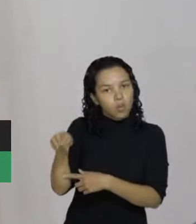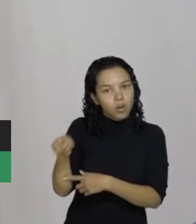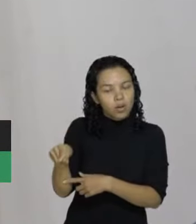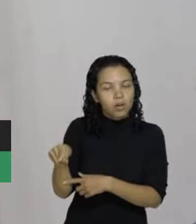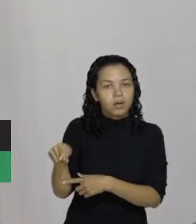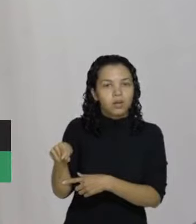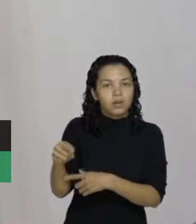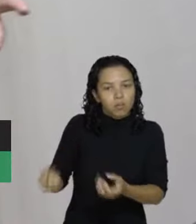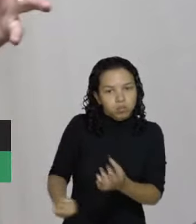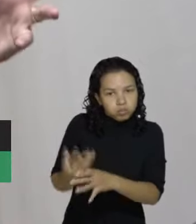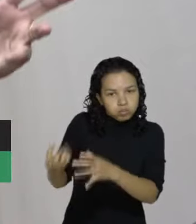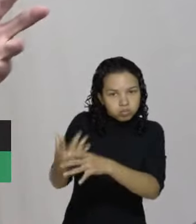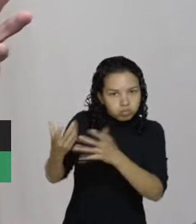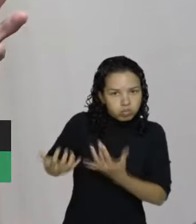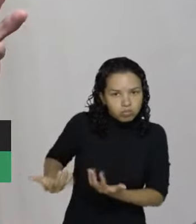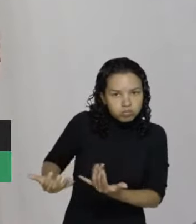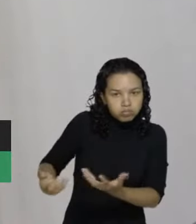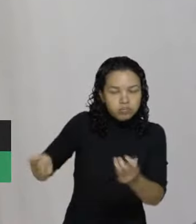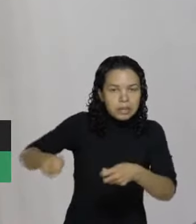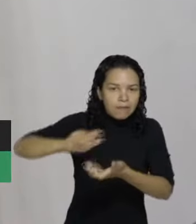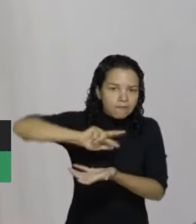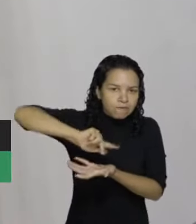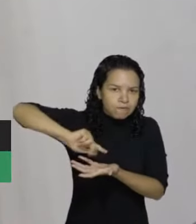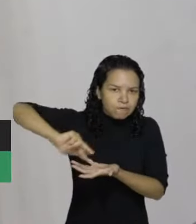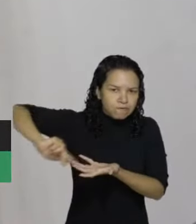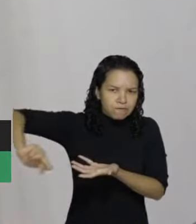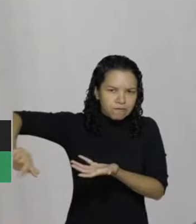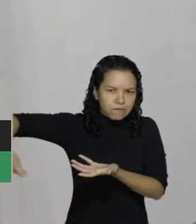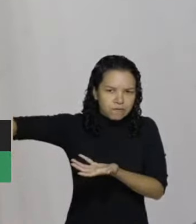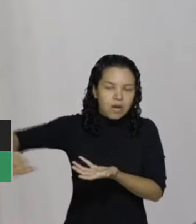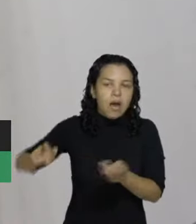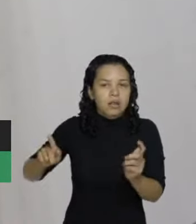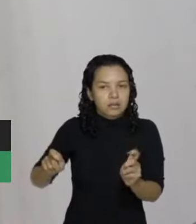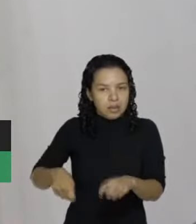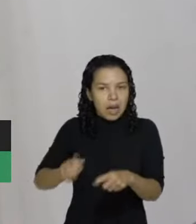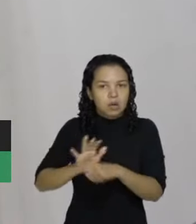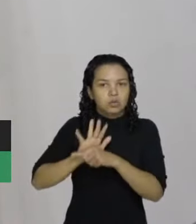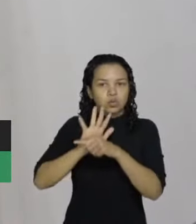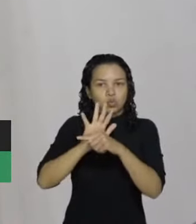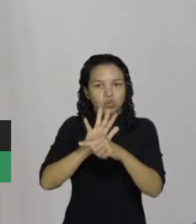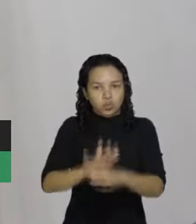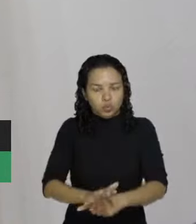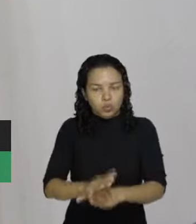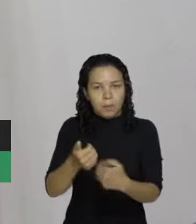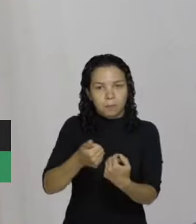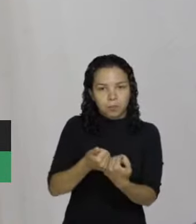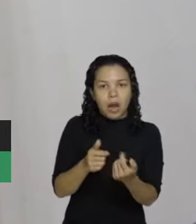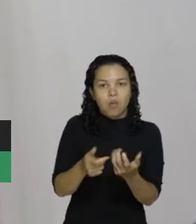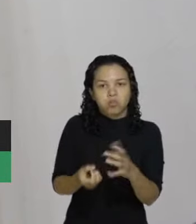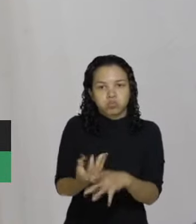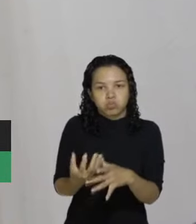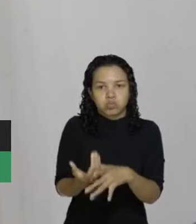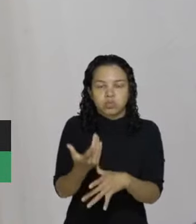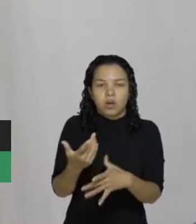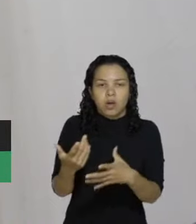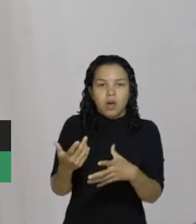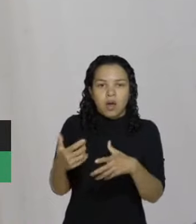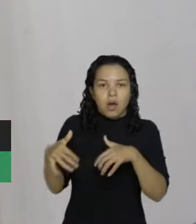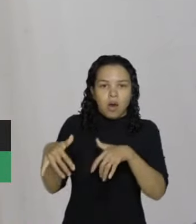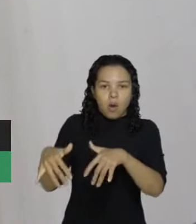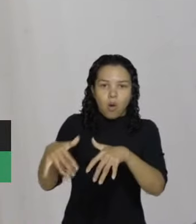de infinitas possibilidades. Ela, inclusive, ajuda também a conter o CO2, ajuda a liberar oxigênio para a